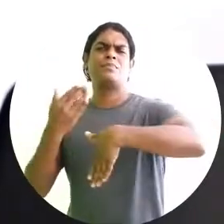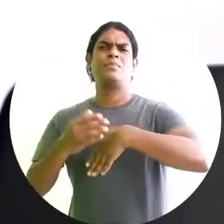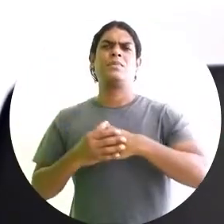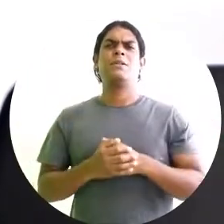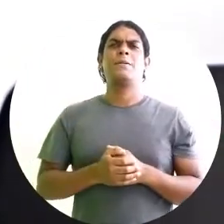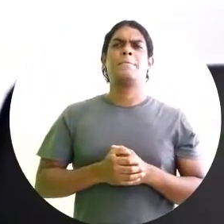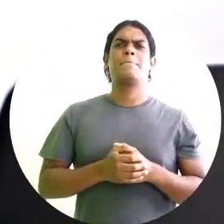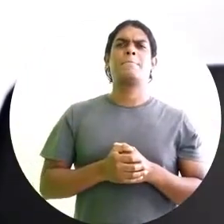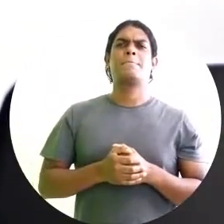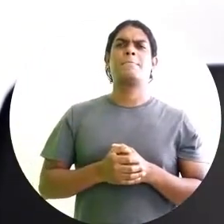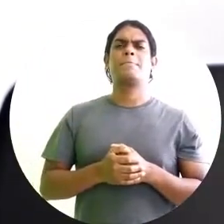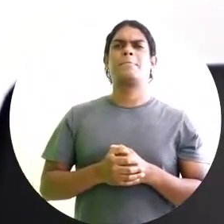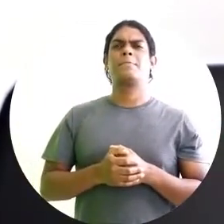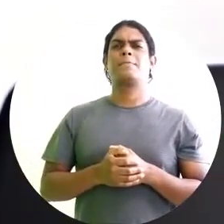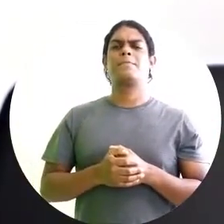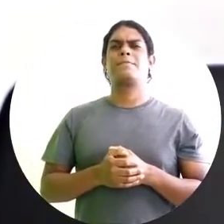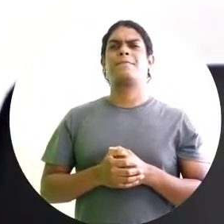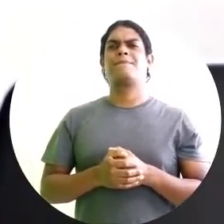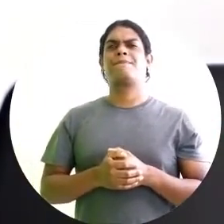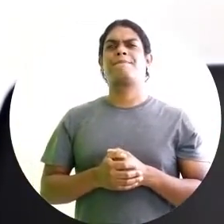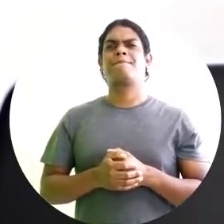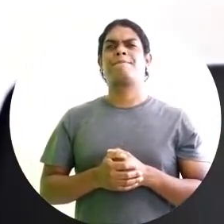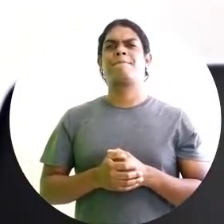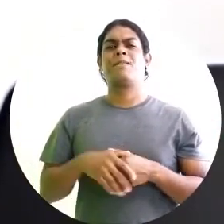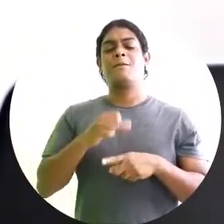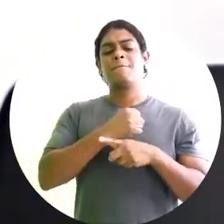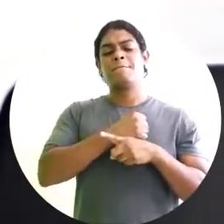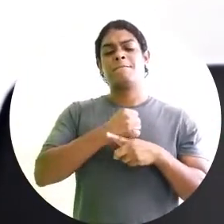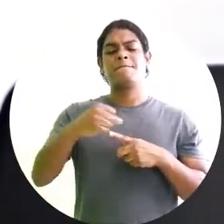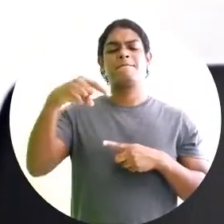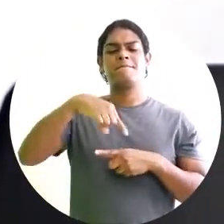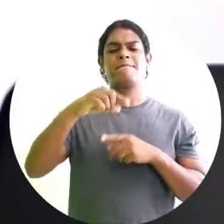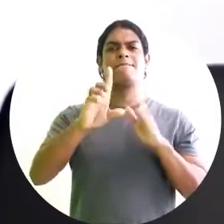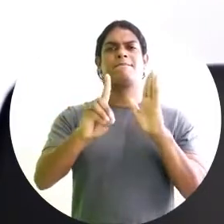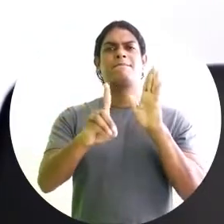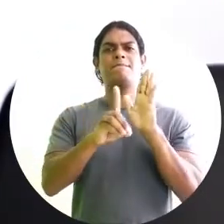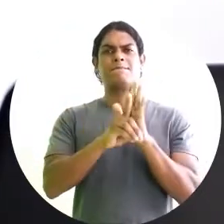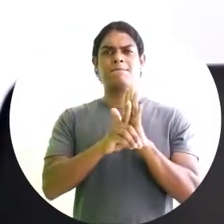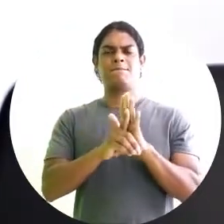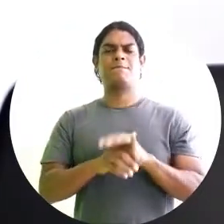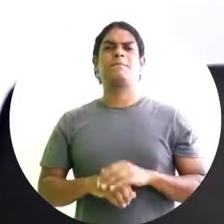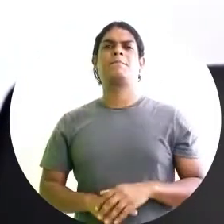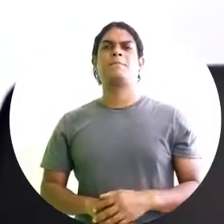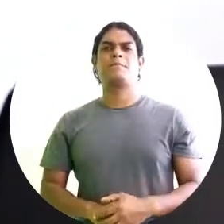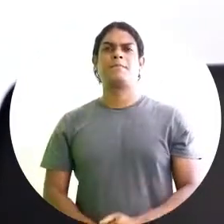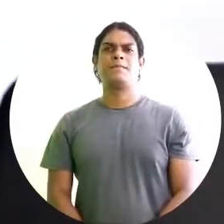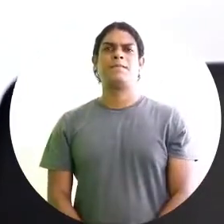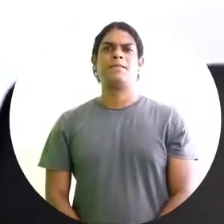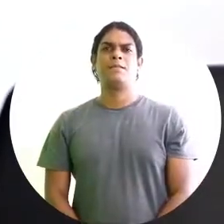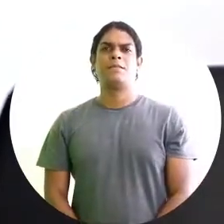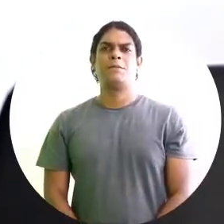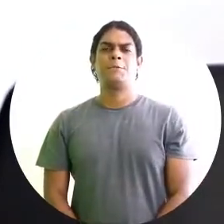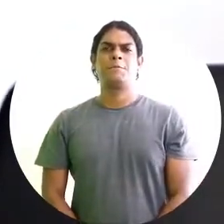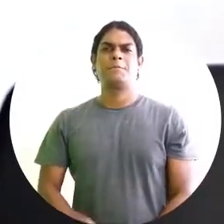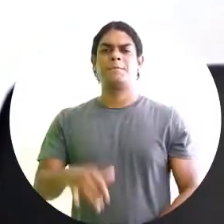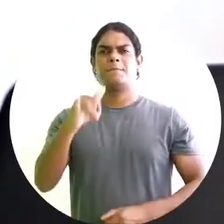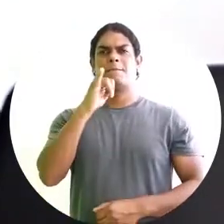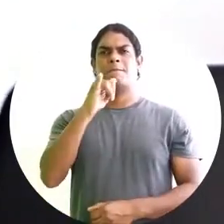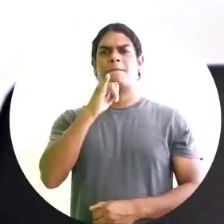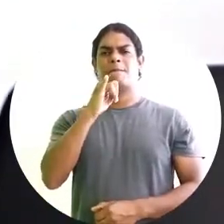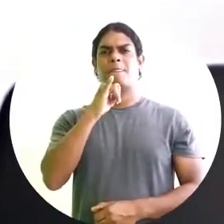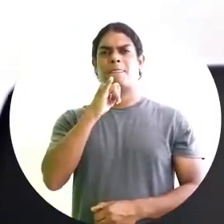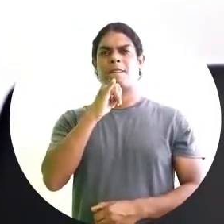manter direitos. Direitos não precisam estar engessados, eles precisam estar modernizados, adaptados para novo tipo de